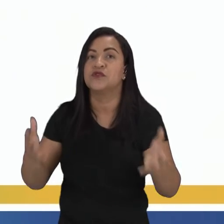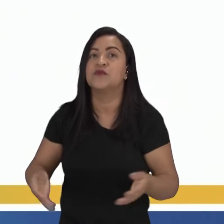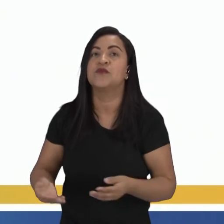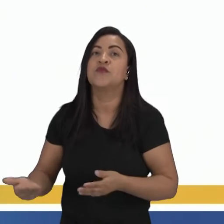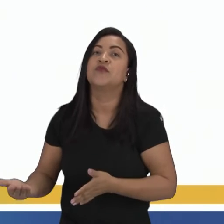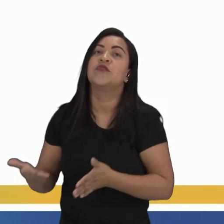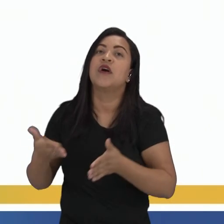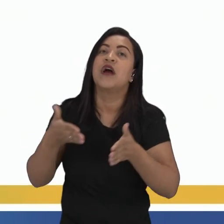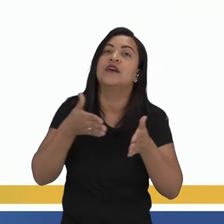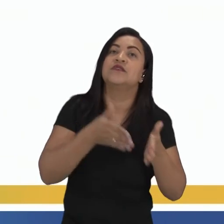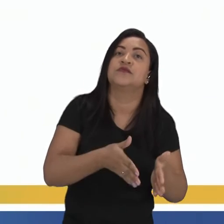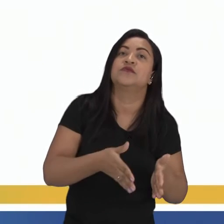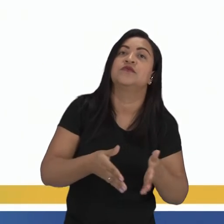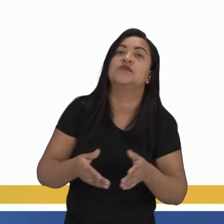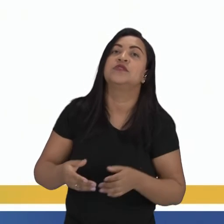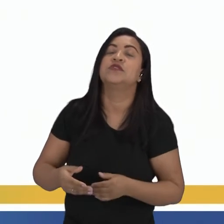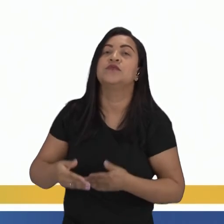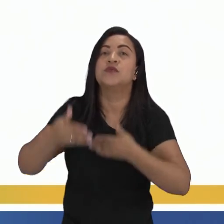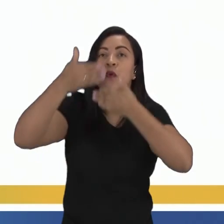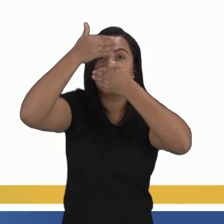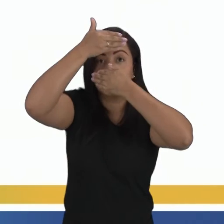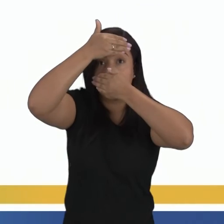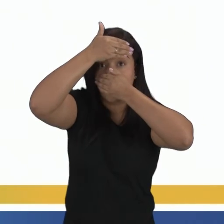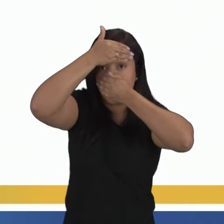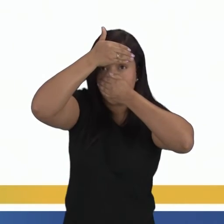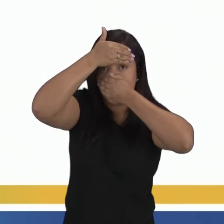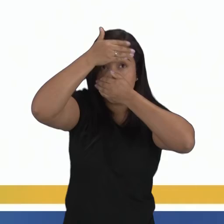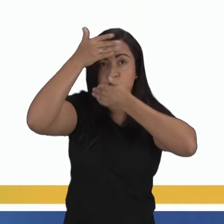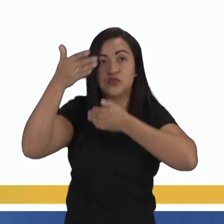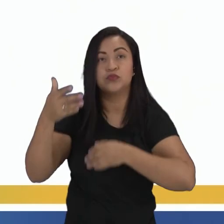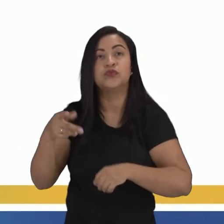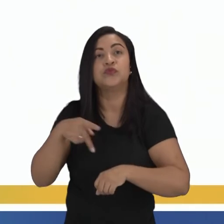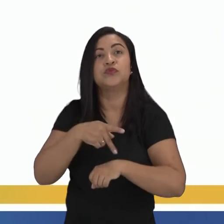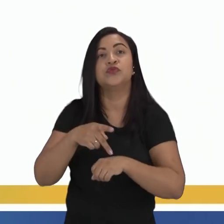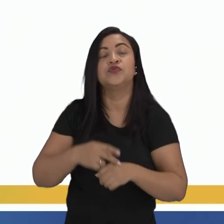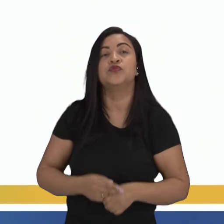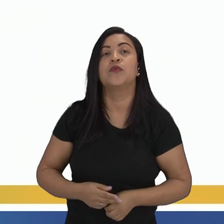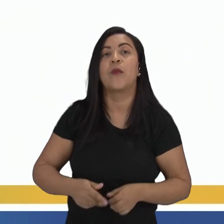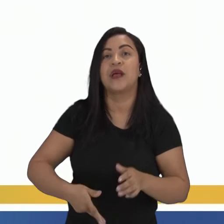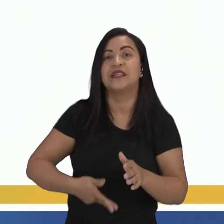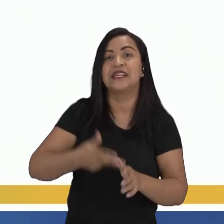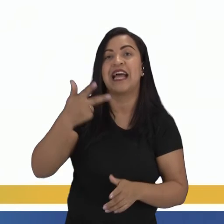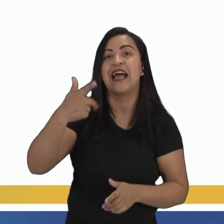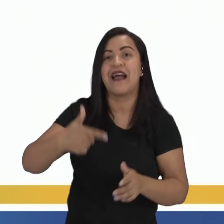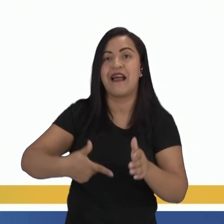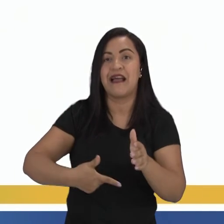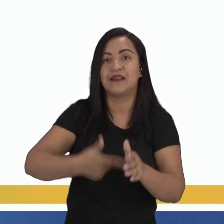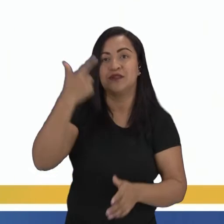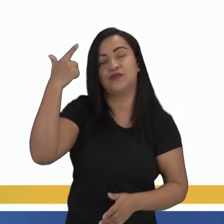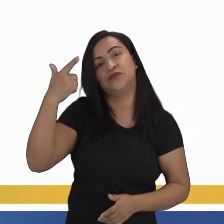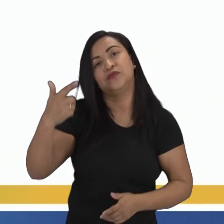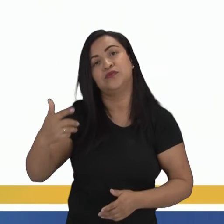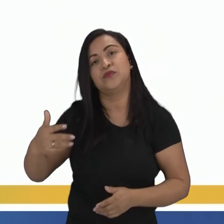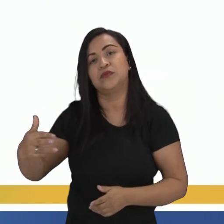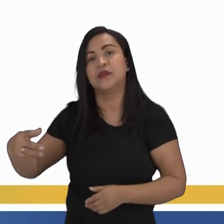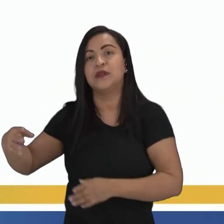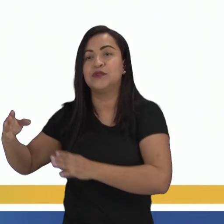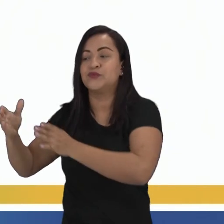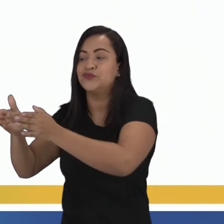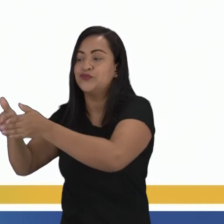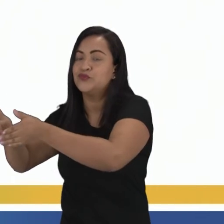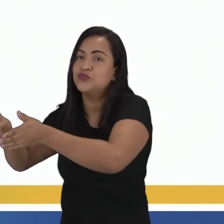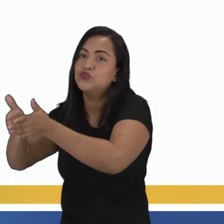conhecido como Segunda Cruzada. O que eu quero que vocês atentem nessa questão? Observe que tem as alternativas, e muitas das alternativas elas